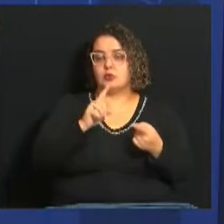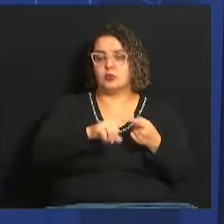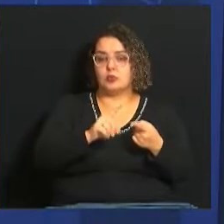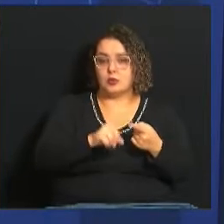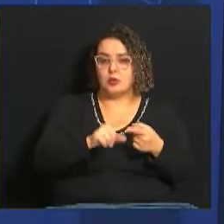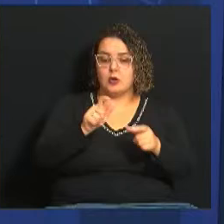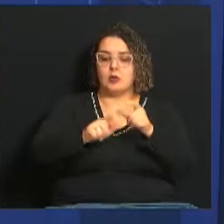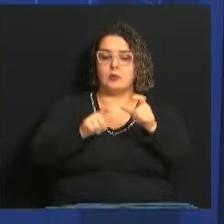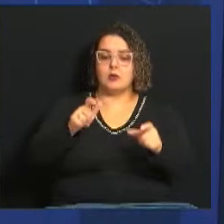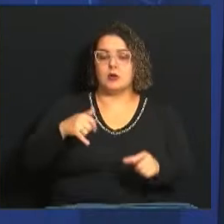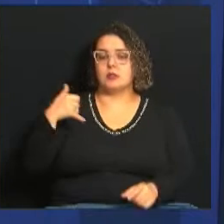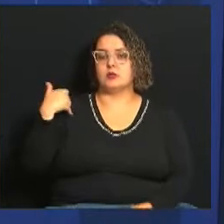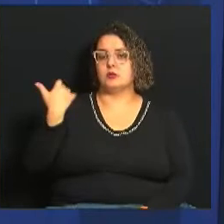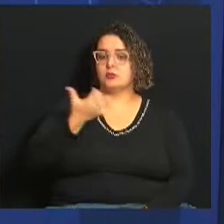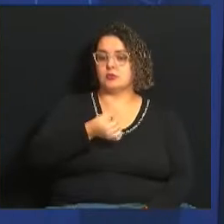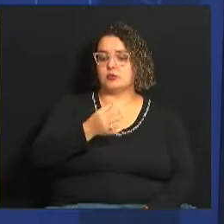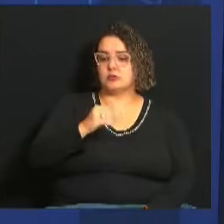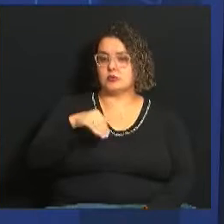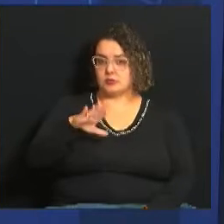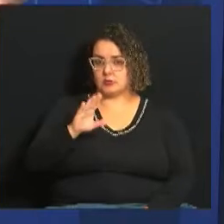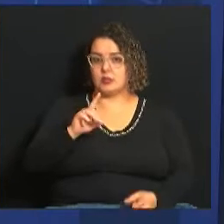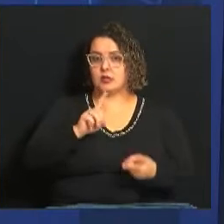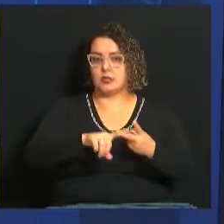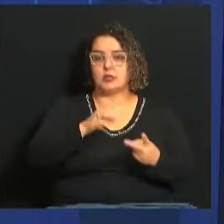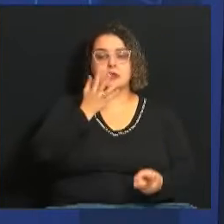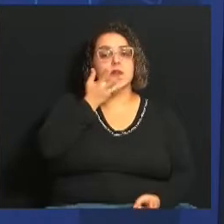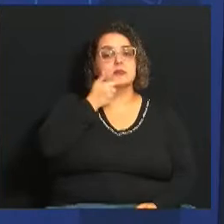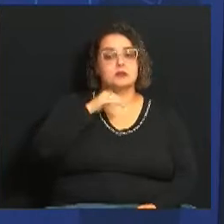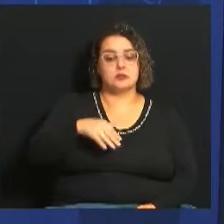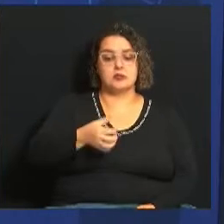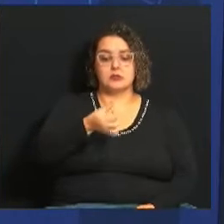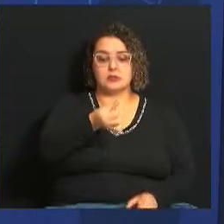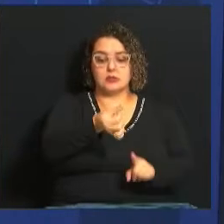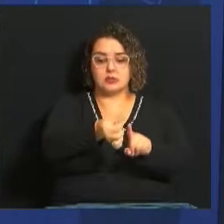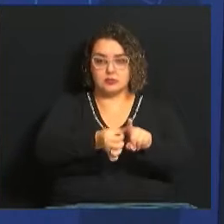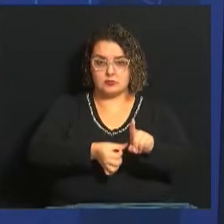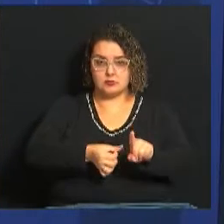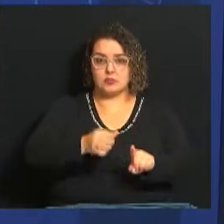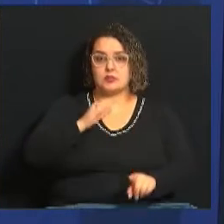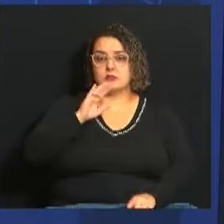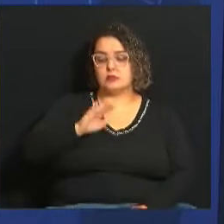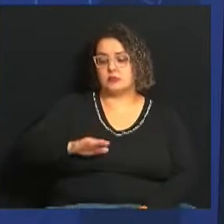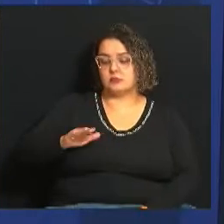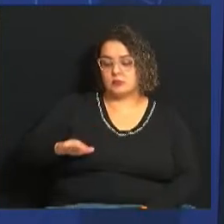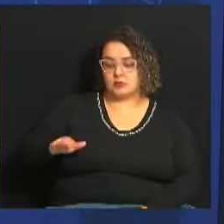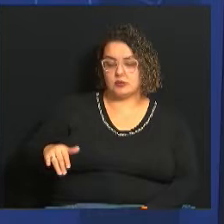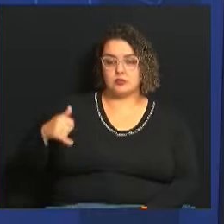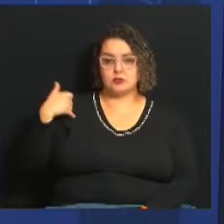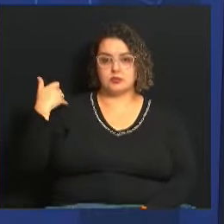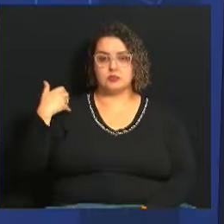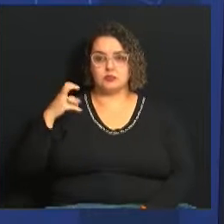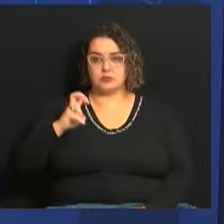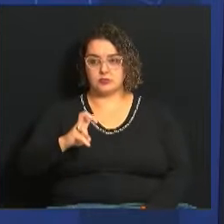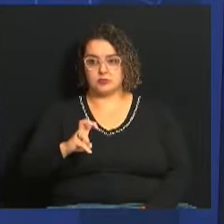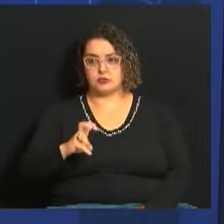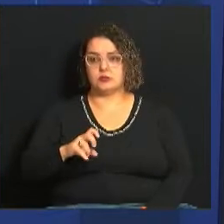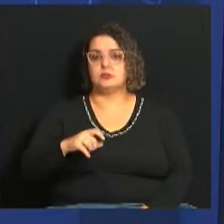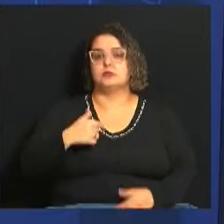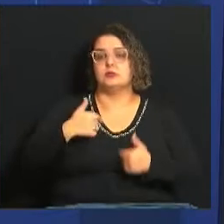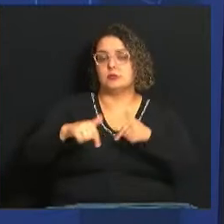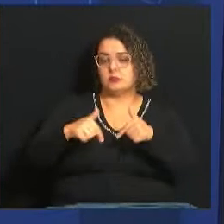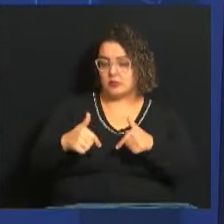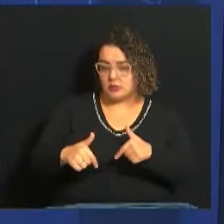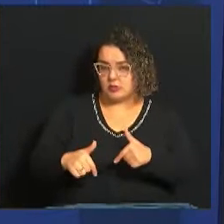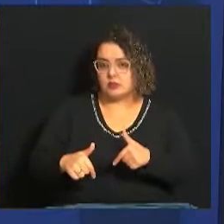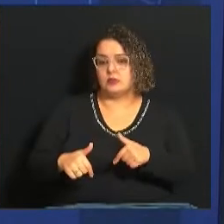a partir de 60 anos, crianças entre 6 meses e menores de 5 anos, trabalhadores da saúde,